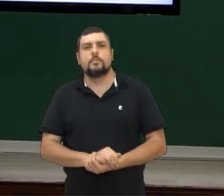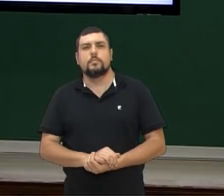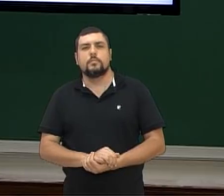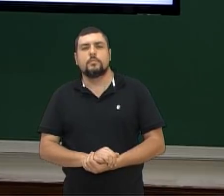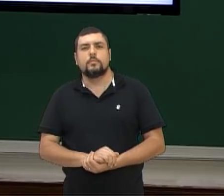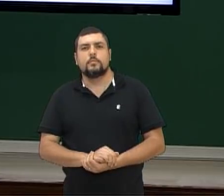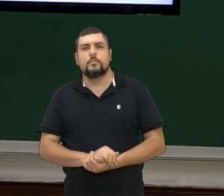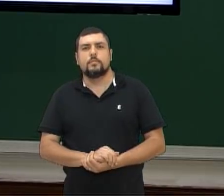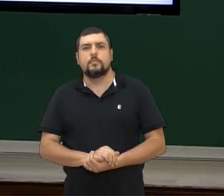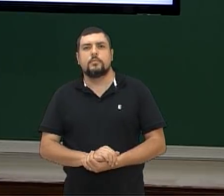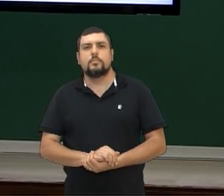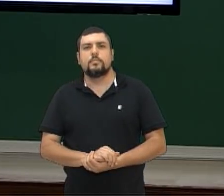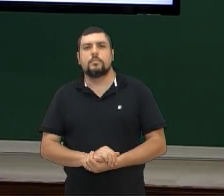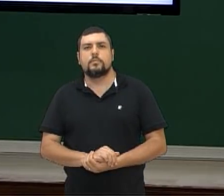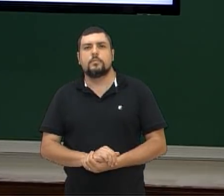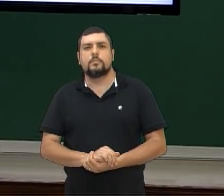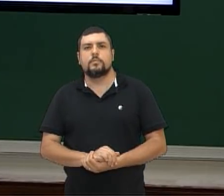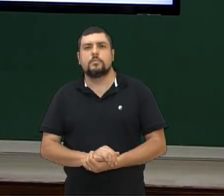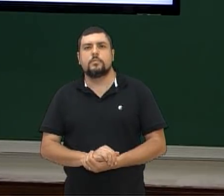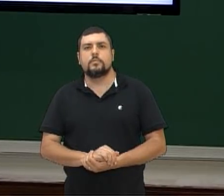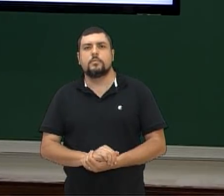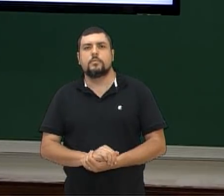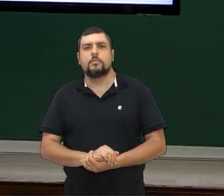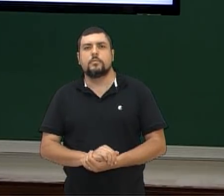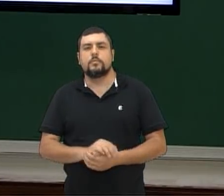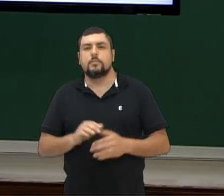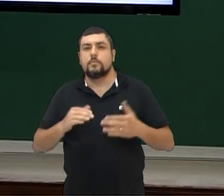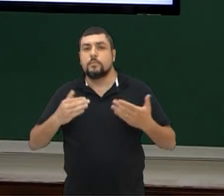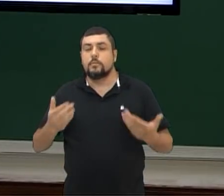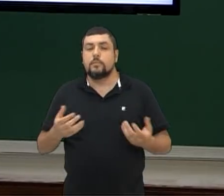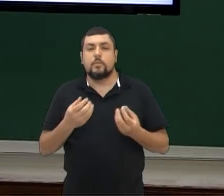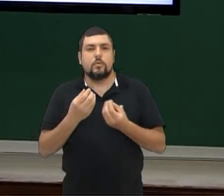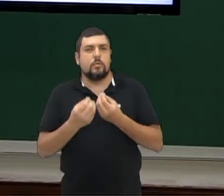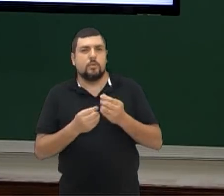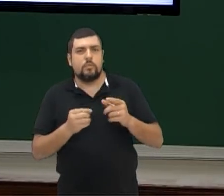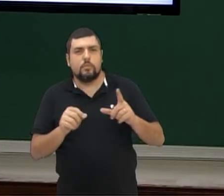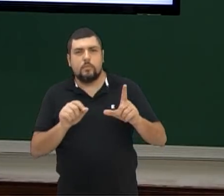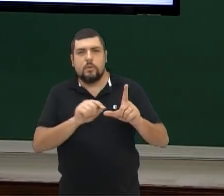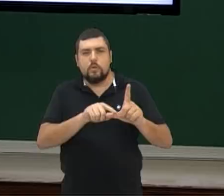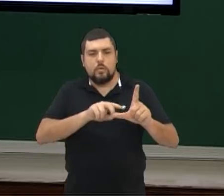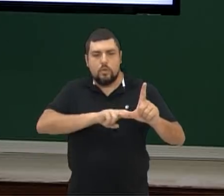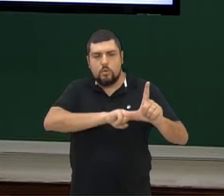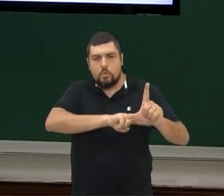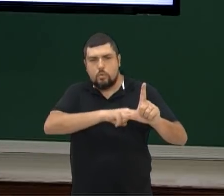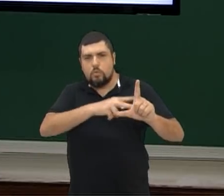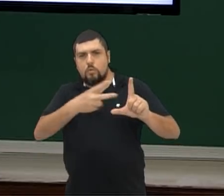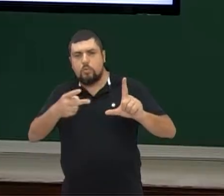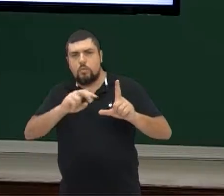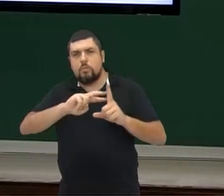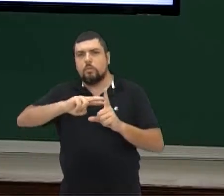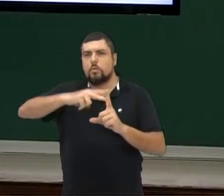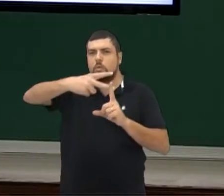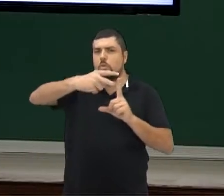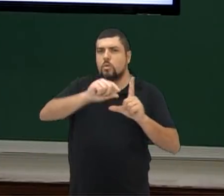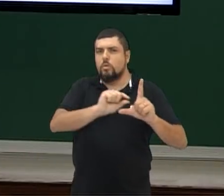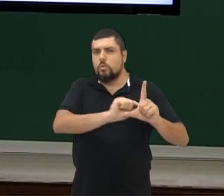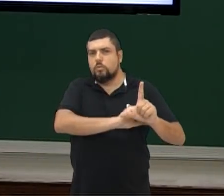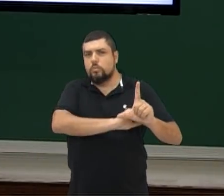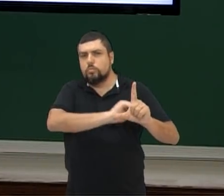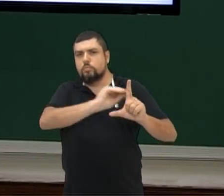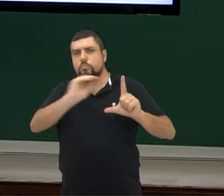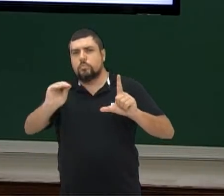fecha o seu quadrilátero no quadrante 1, mantendo o dobro da proporção do primeiro que foi informado para